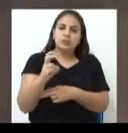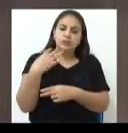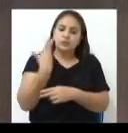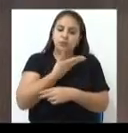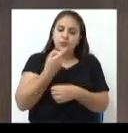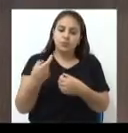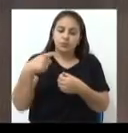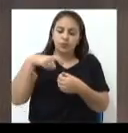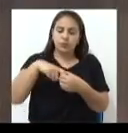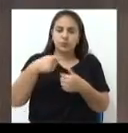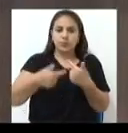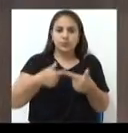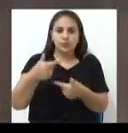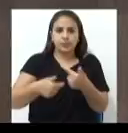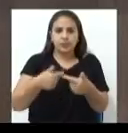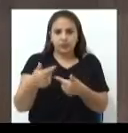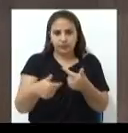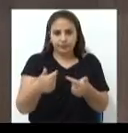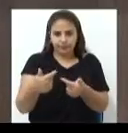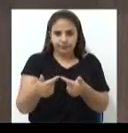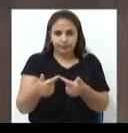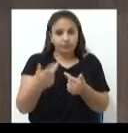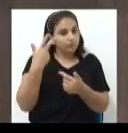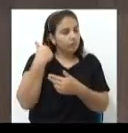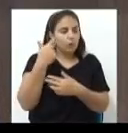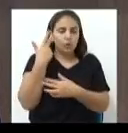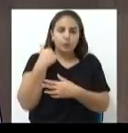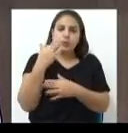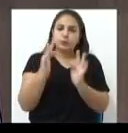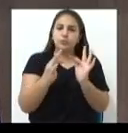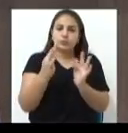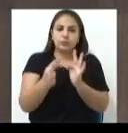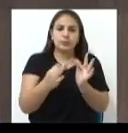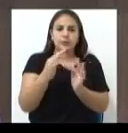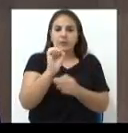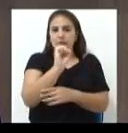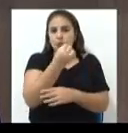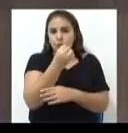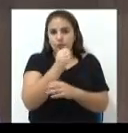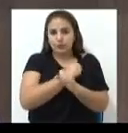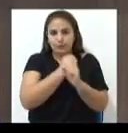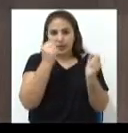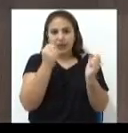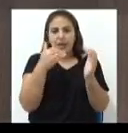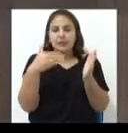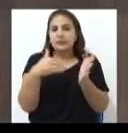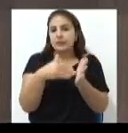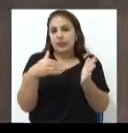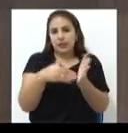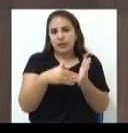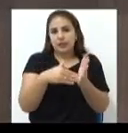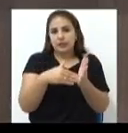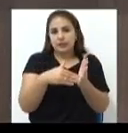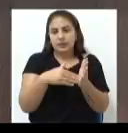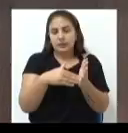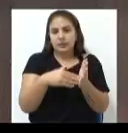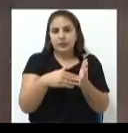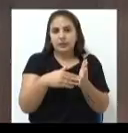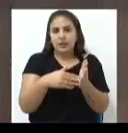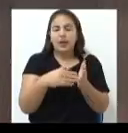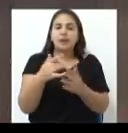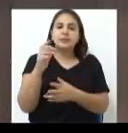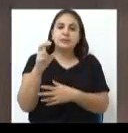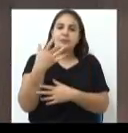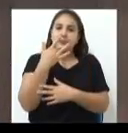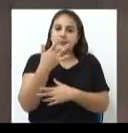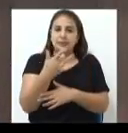voltaremos com o nosso turno normal, né, de funcionamento, das 8 horas da manhã até as 17